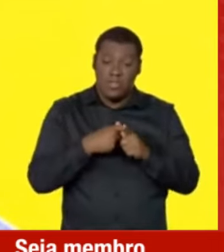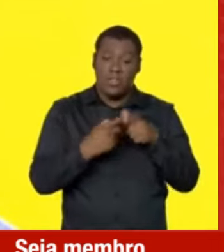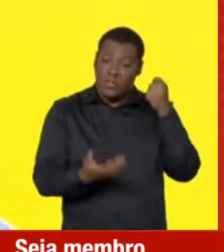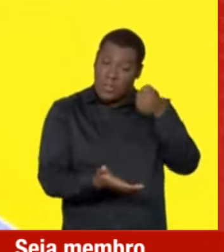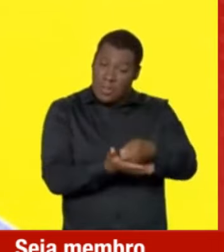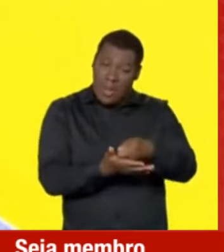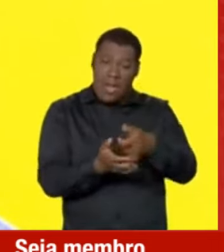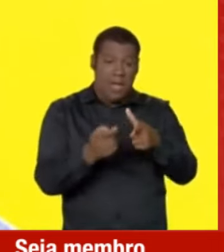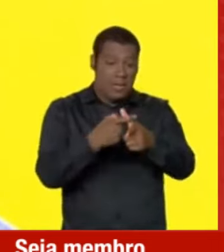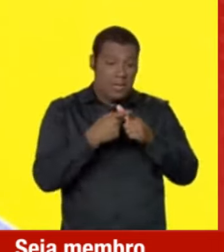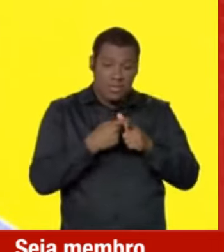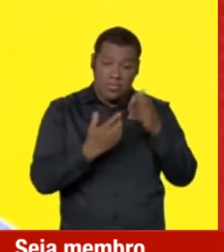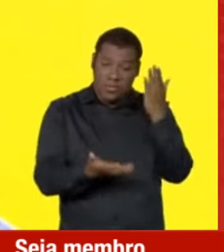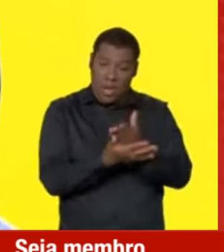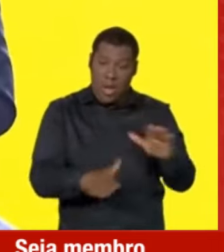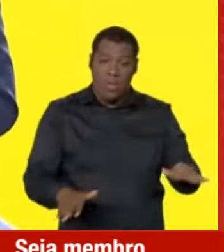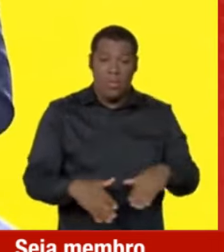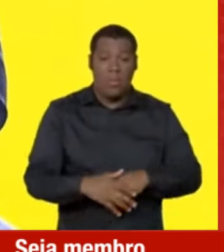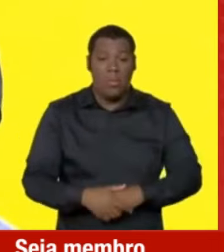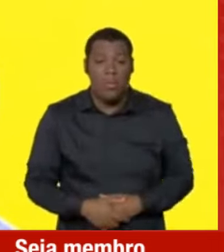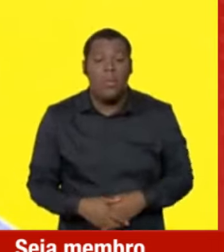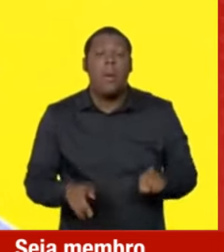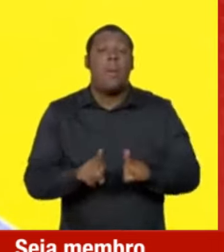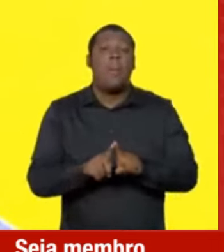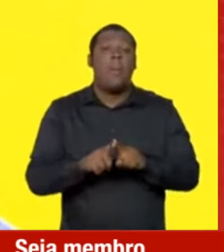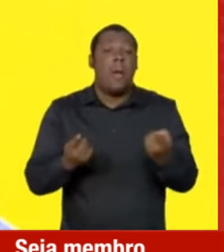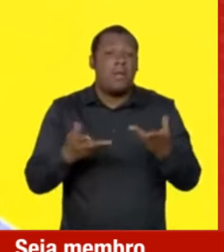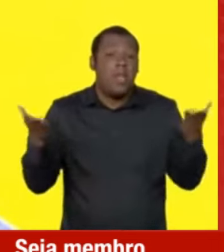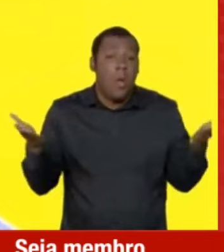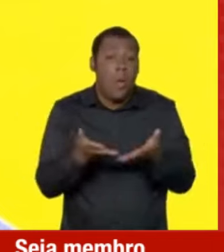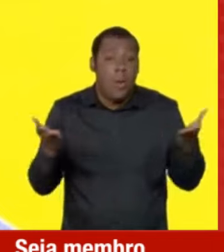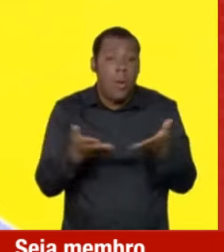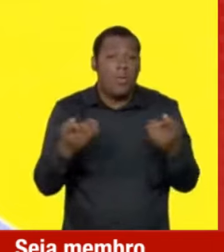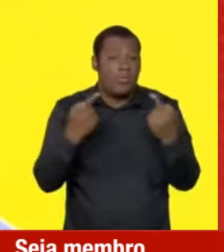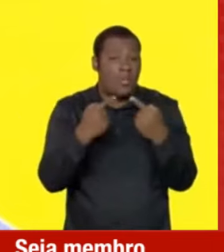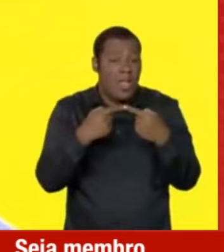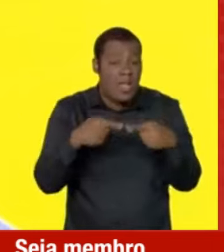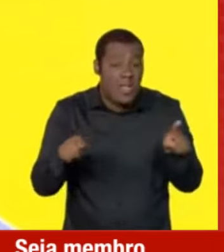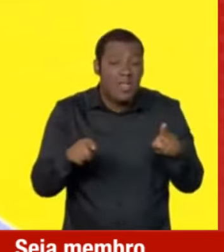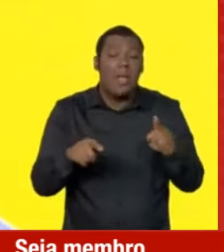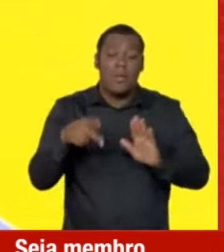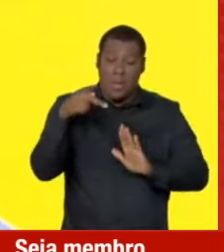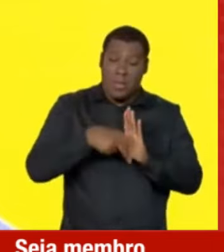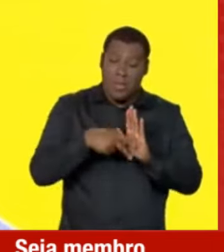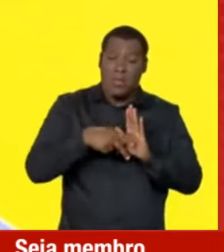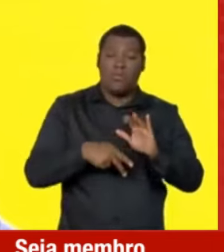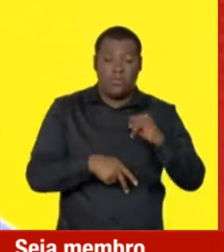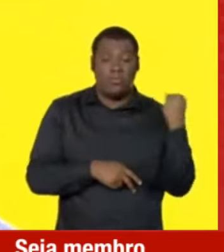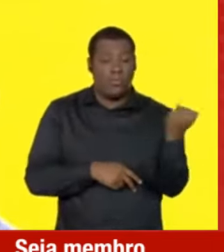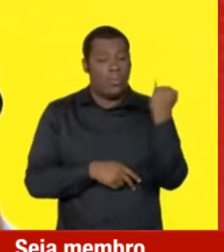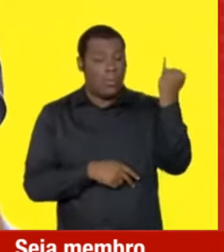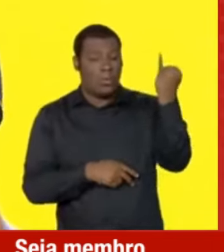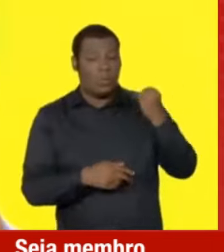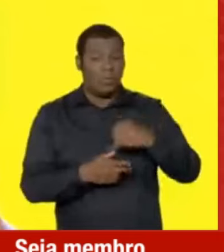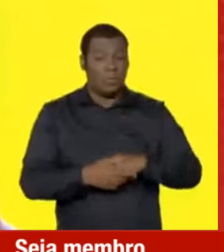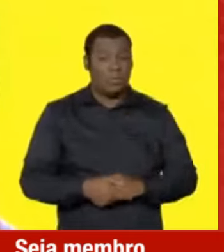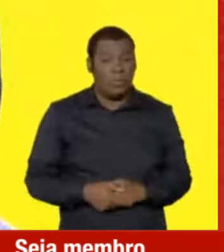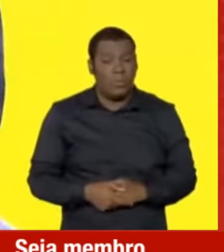aqui vai muito além do que nós já fizemos e vai muito além do que já foi feito, inclusive.